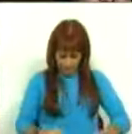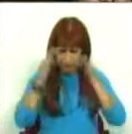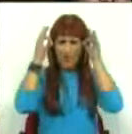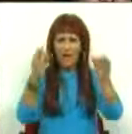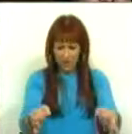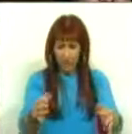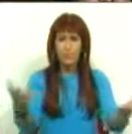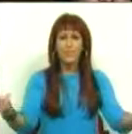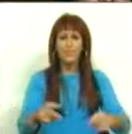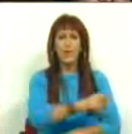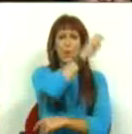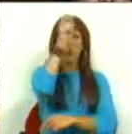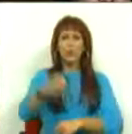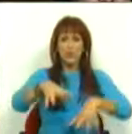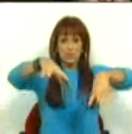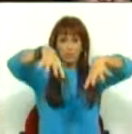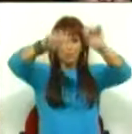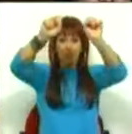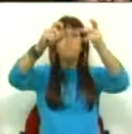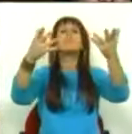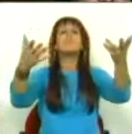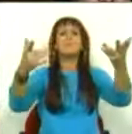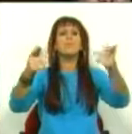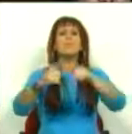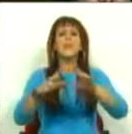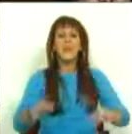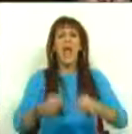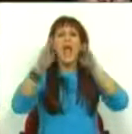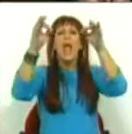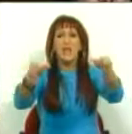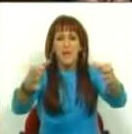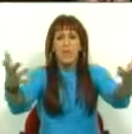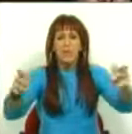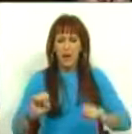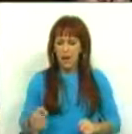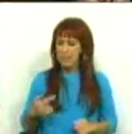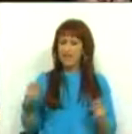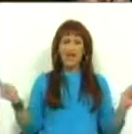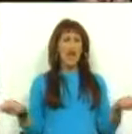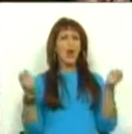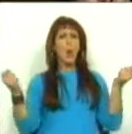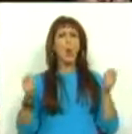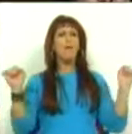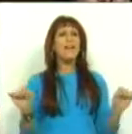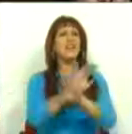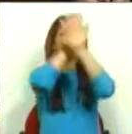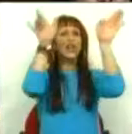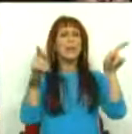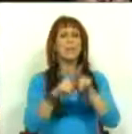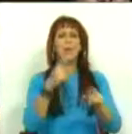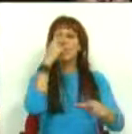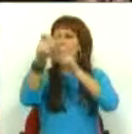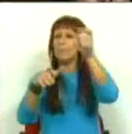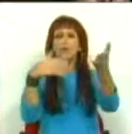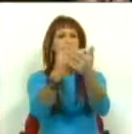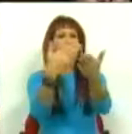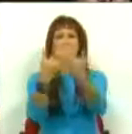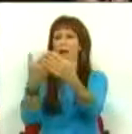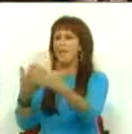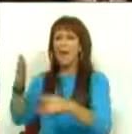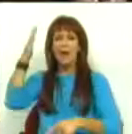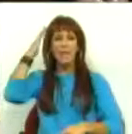foi adiado. O terceiro desligamento foi adiado. A primeira campanha de esclarecimento às populações